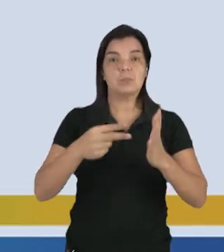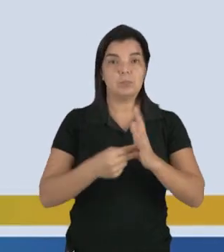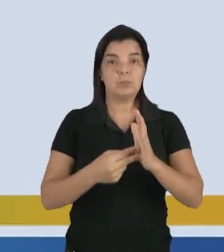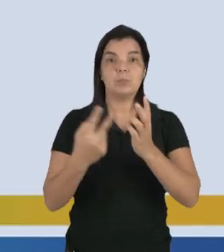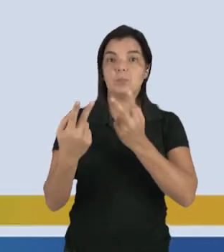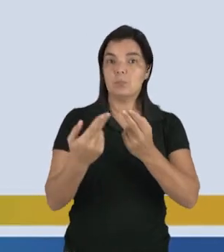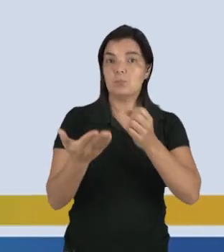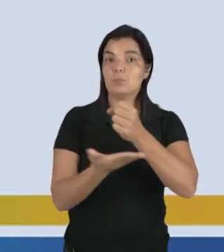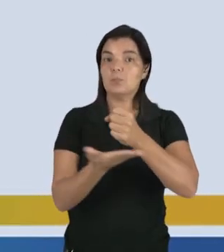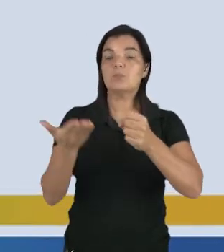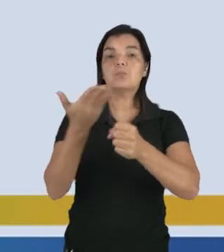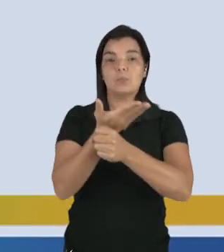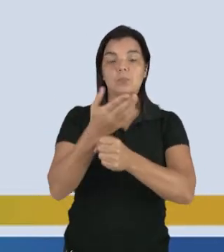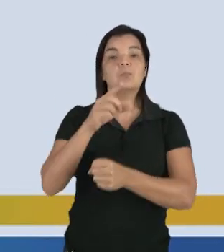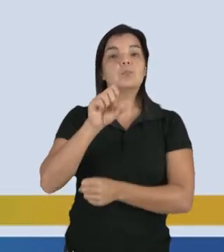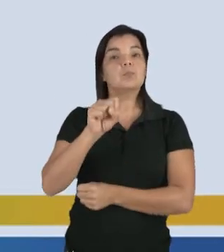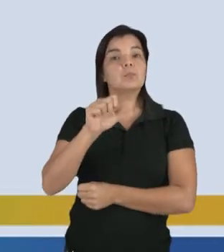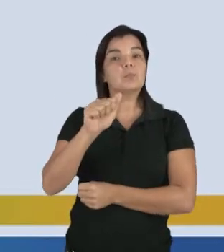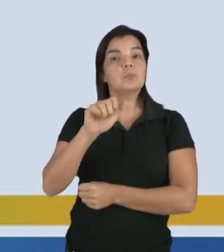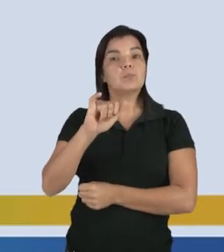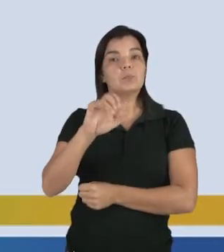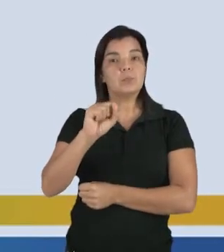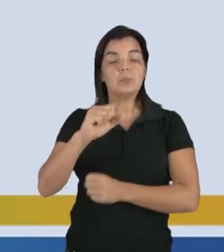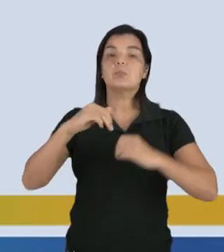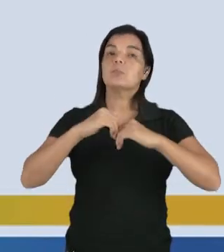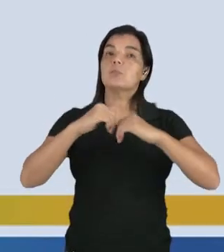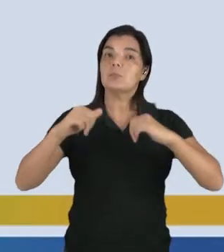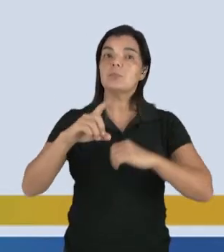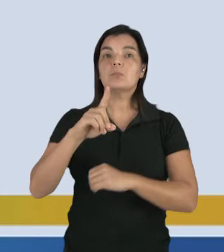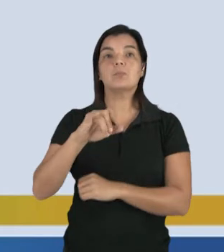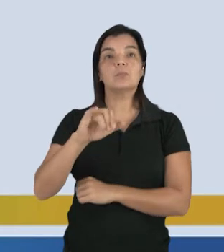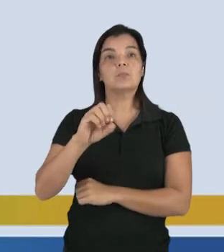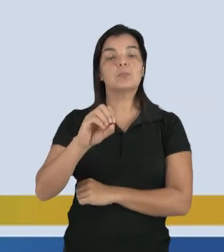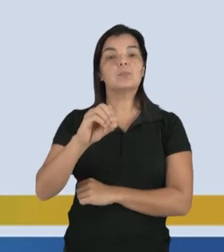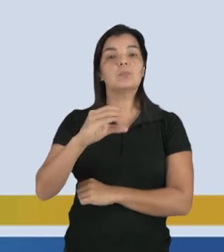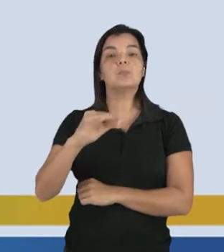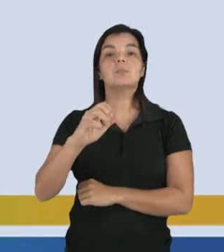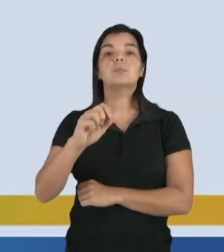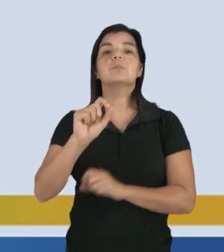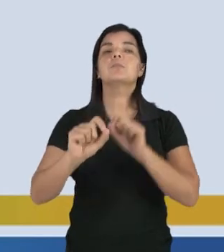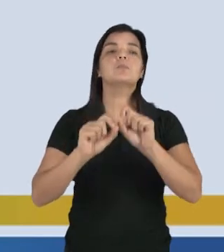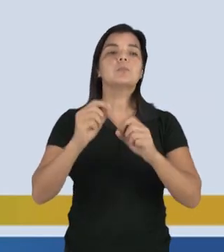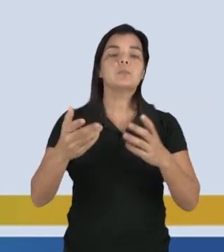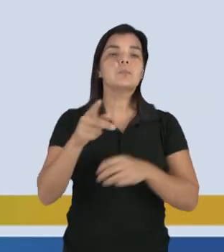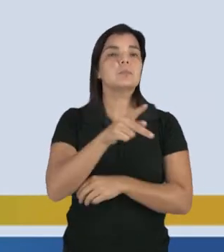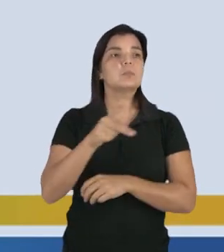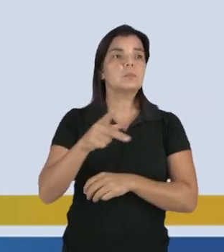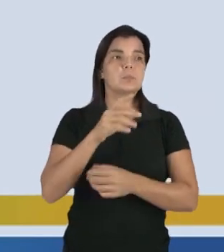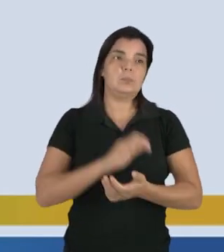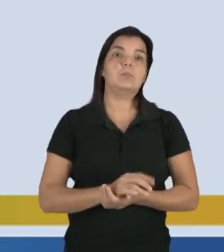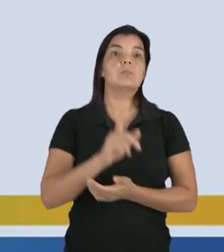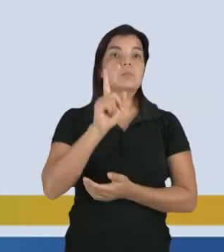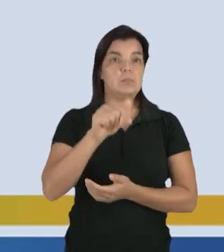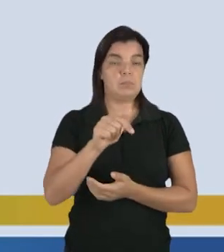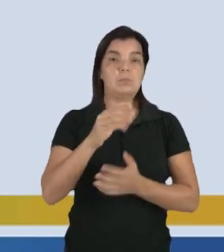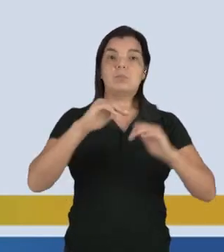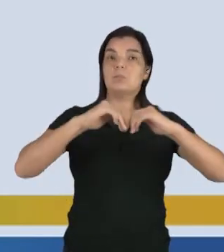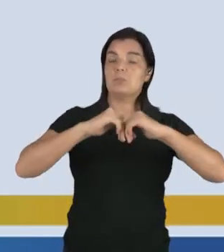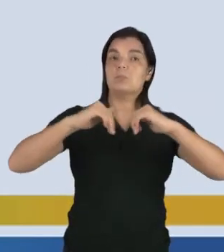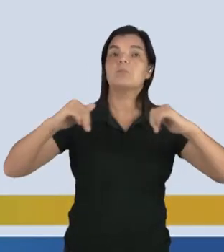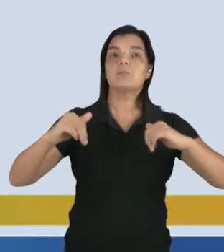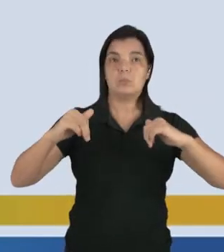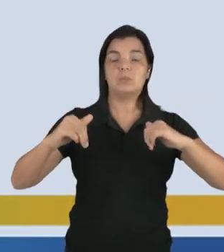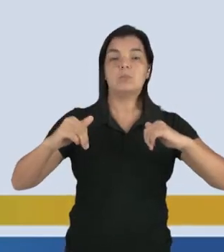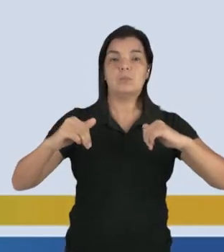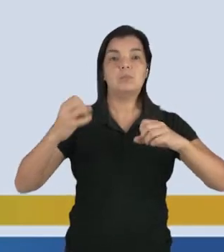assim como as bases, os sais sofrem dissociação. E o que é dissociação, professora? É a